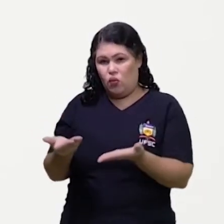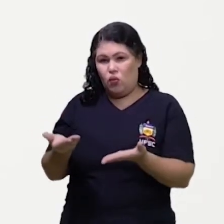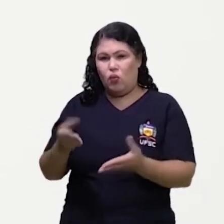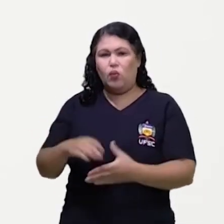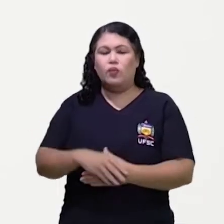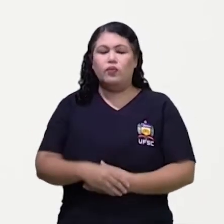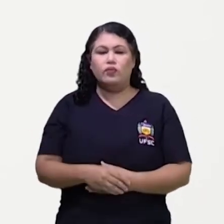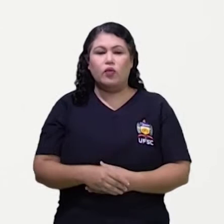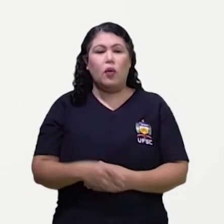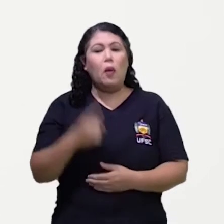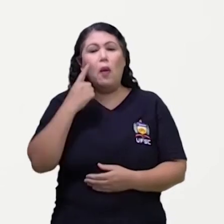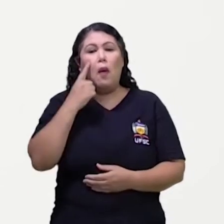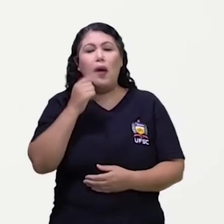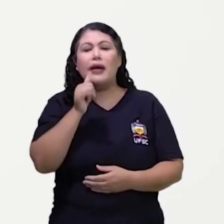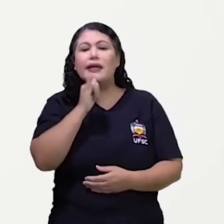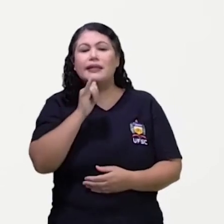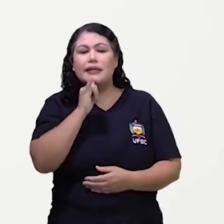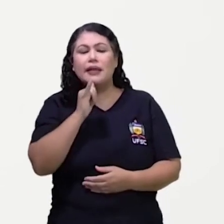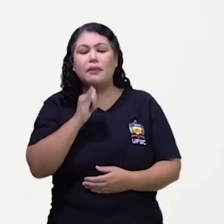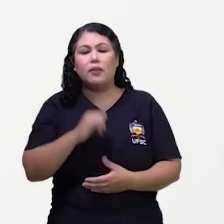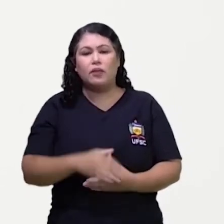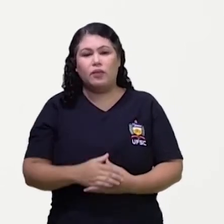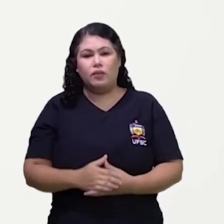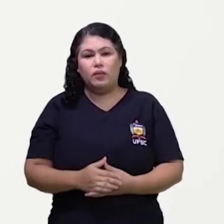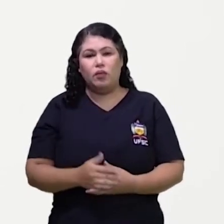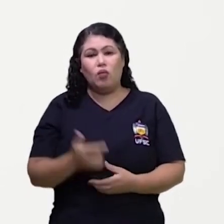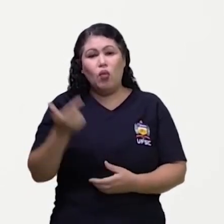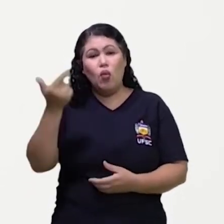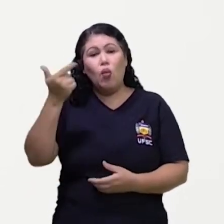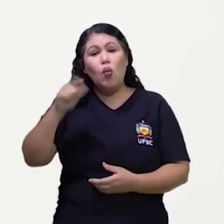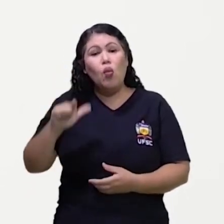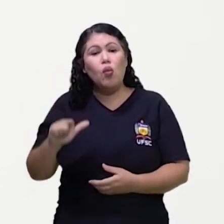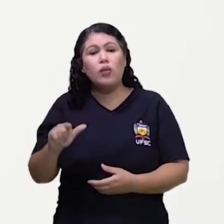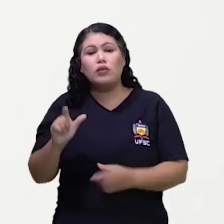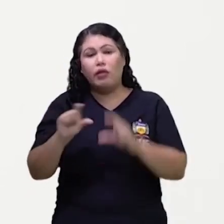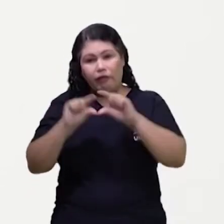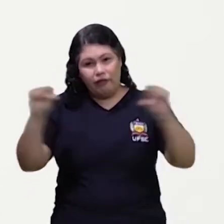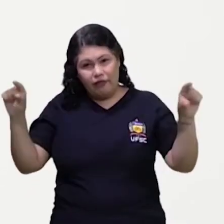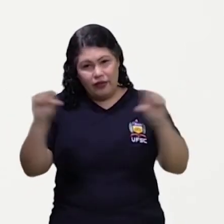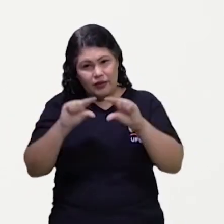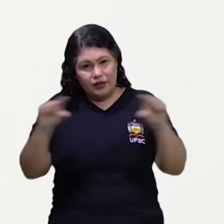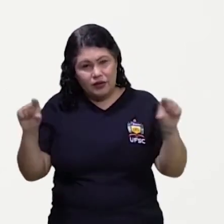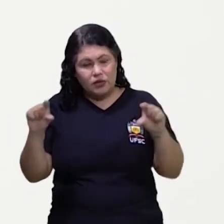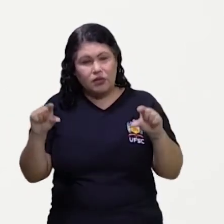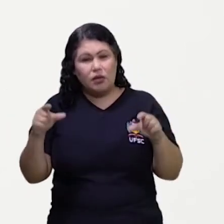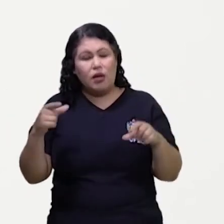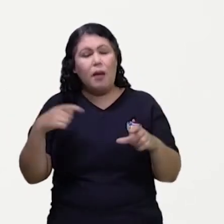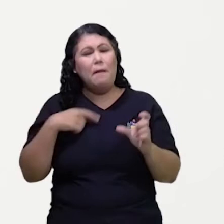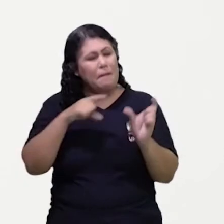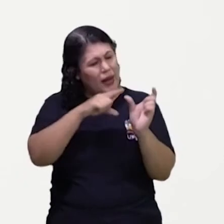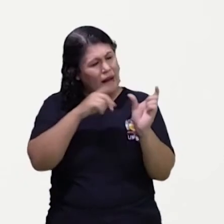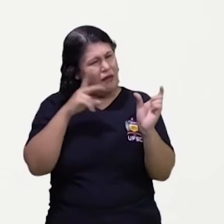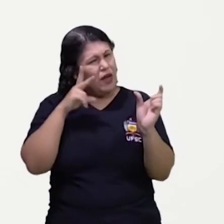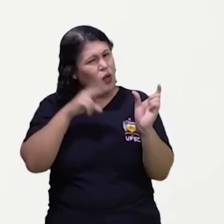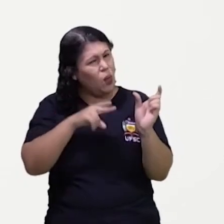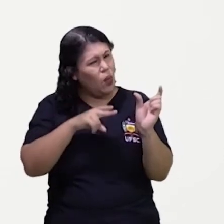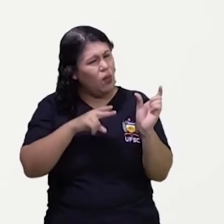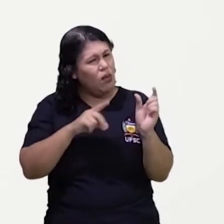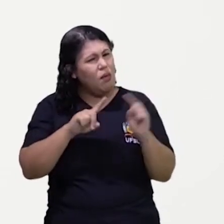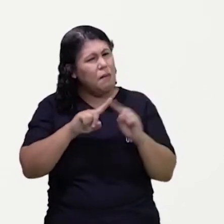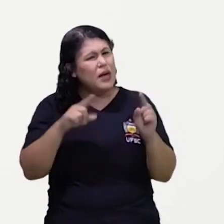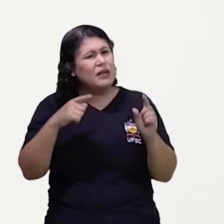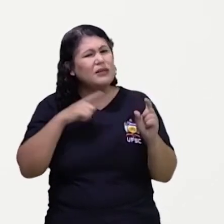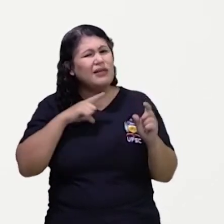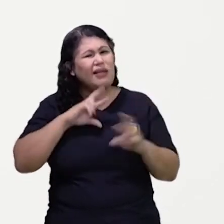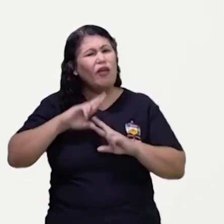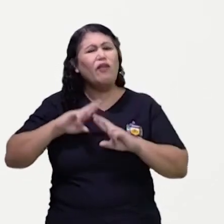Vamos para lá. Vamos do exemplo 2. Eu tenho novamente essa palavra. Só que agora só. Presta atenção no